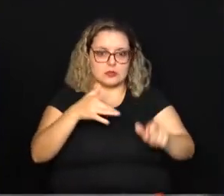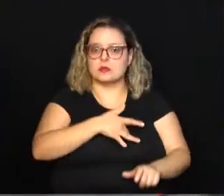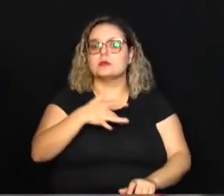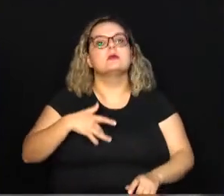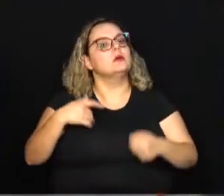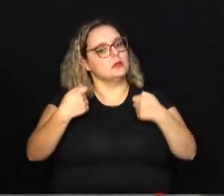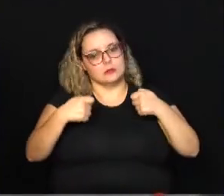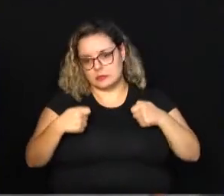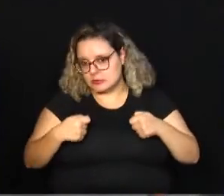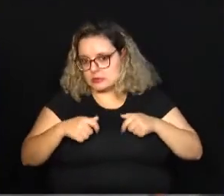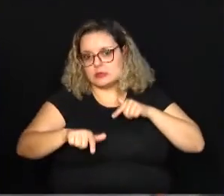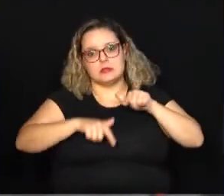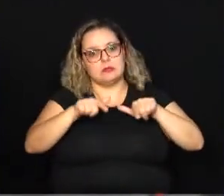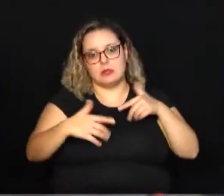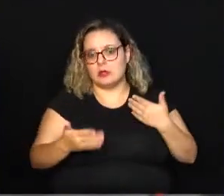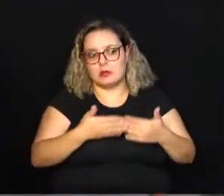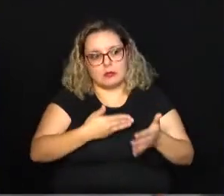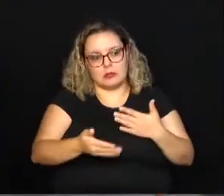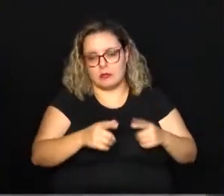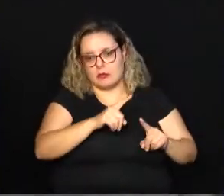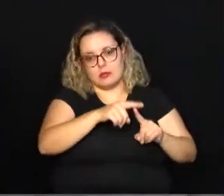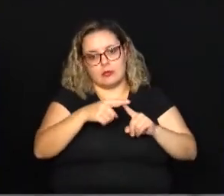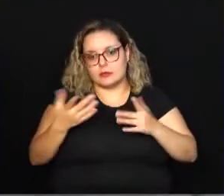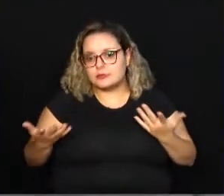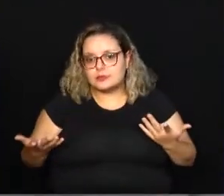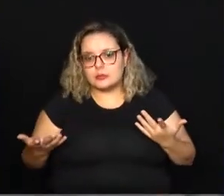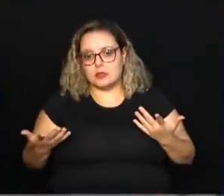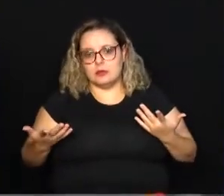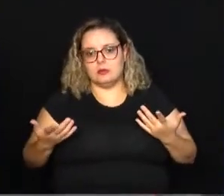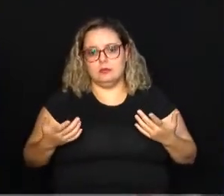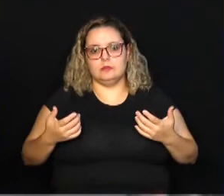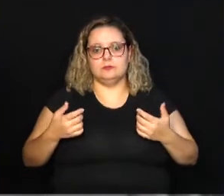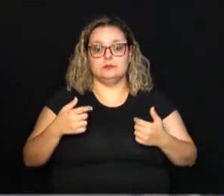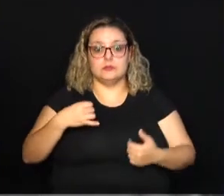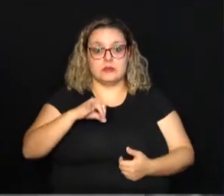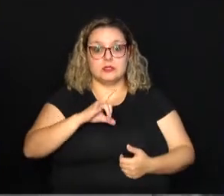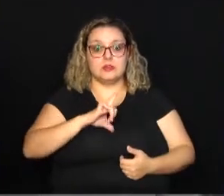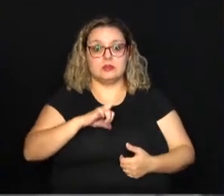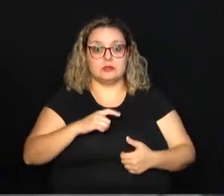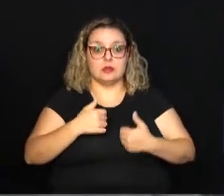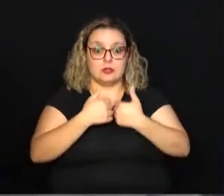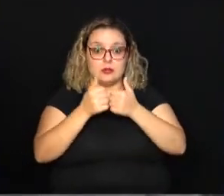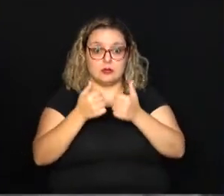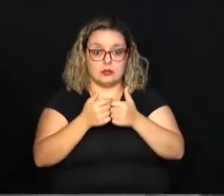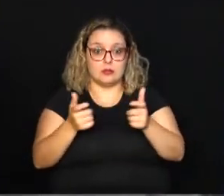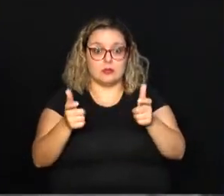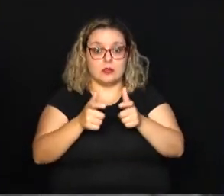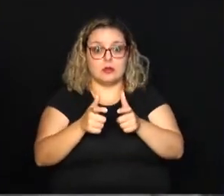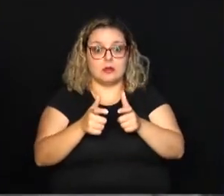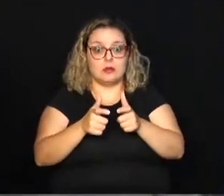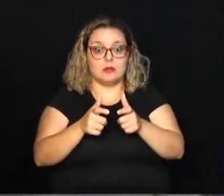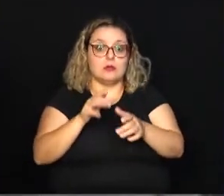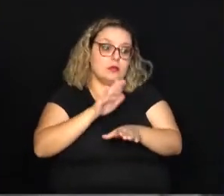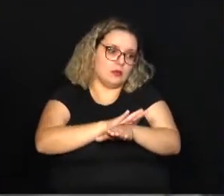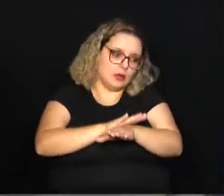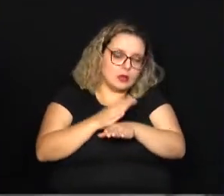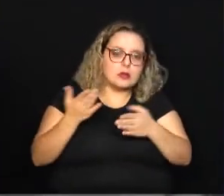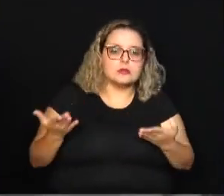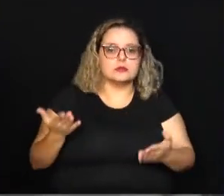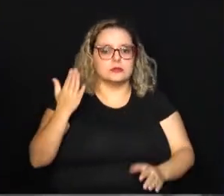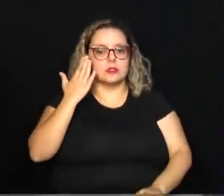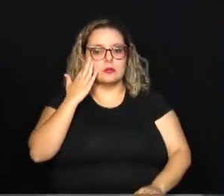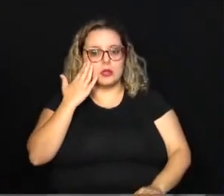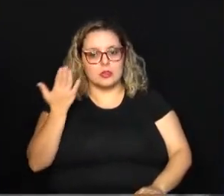em qualquer situação, tem que usar ônibus, se tiver menor circulação, isso vai de uma maneira ou de outra auxiliá-los, a gente sabe